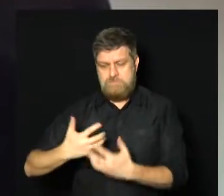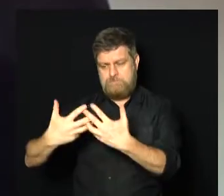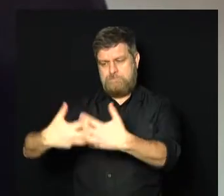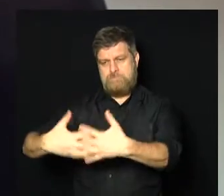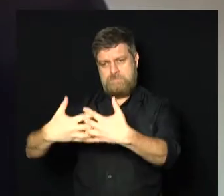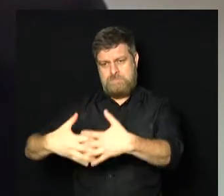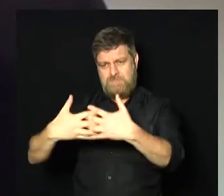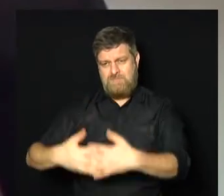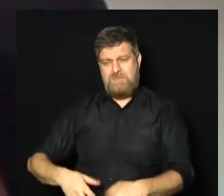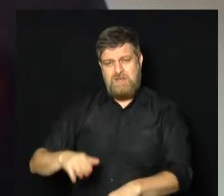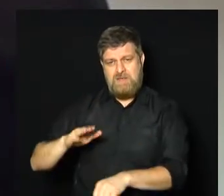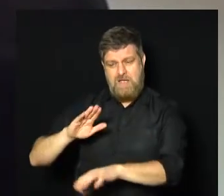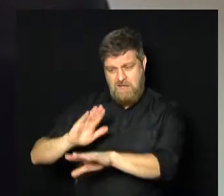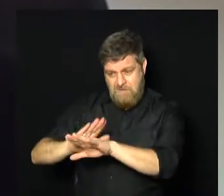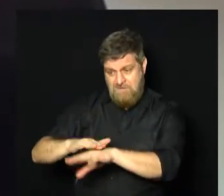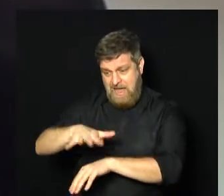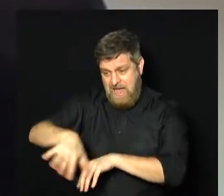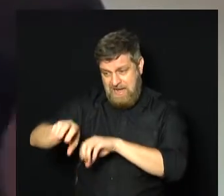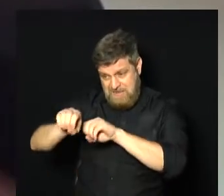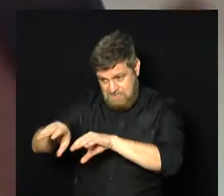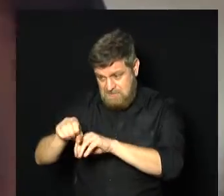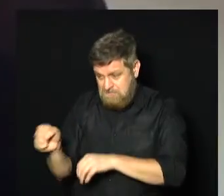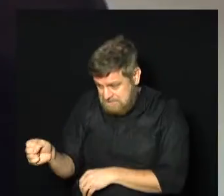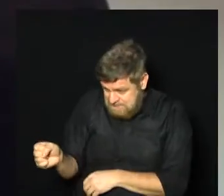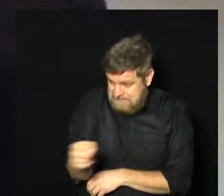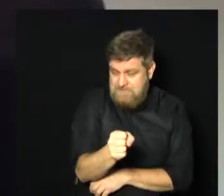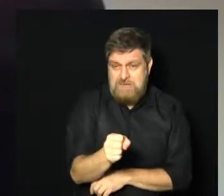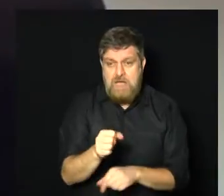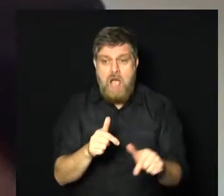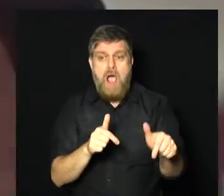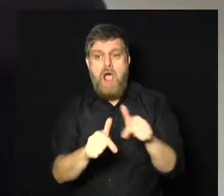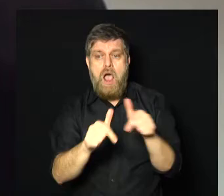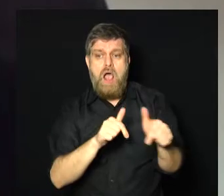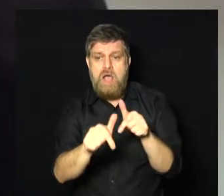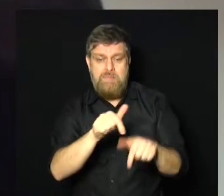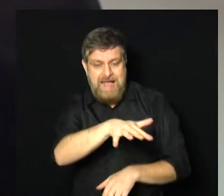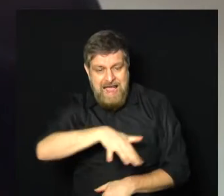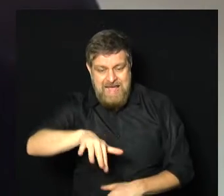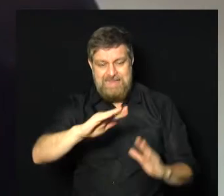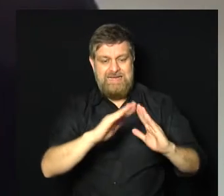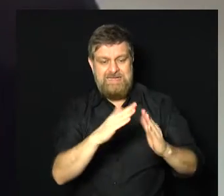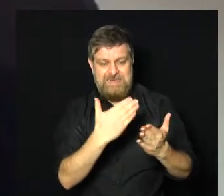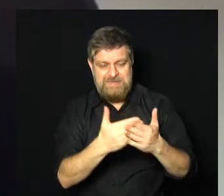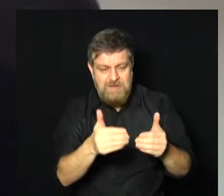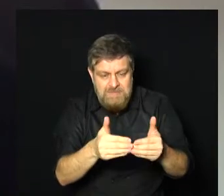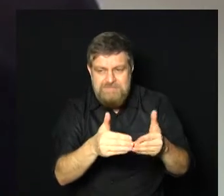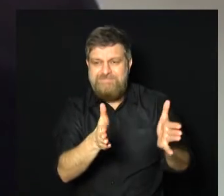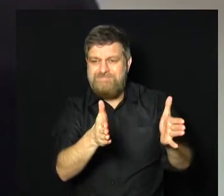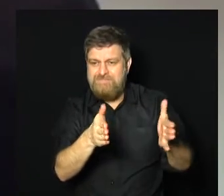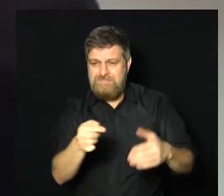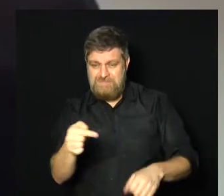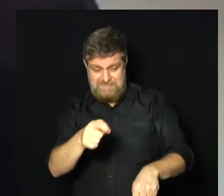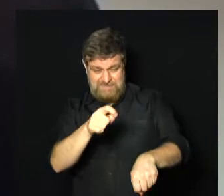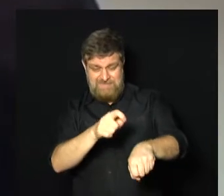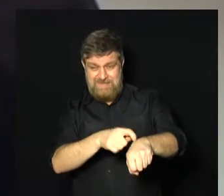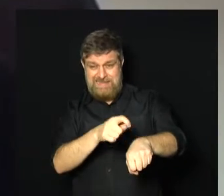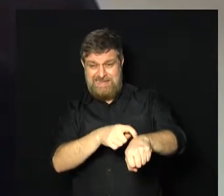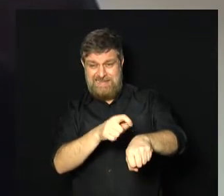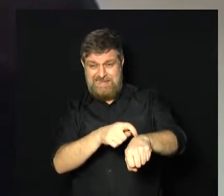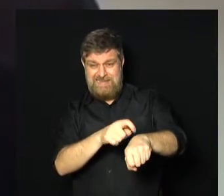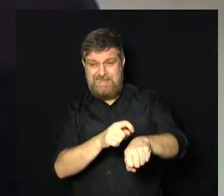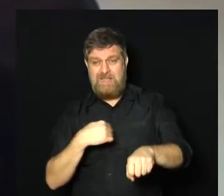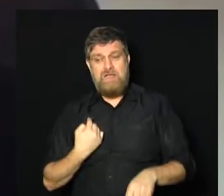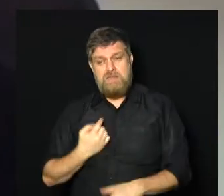vocês fazem educação, vão ser chamadas a fazerem, né, a trabalharem isso nesse momento, né, e eu acho